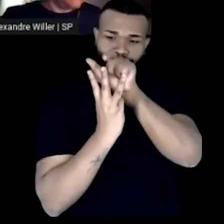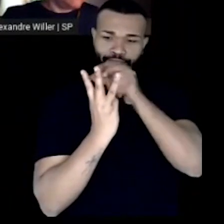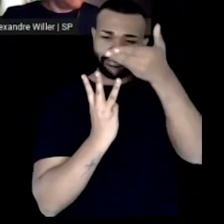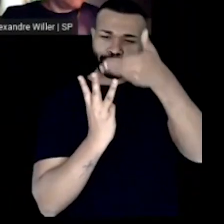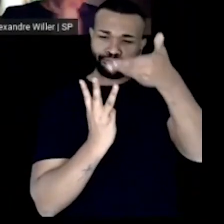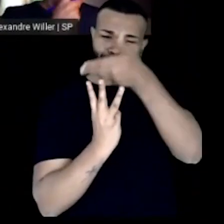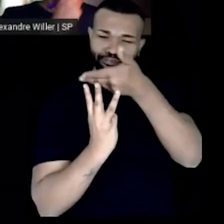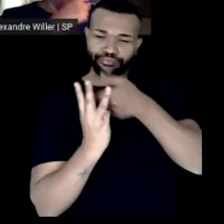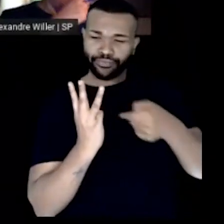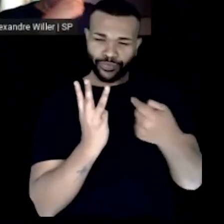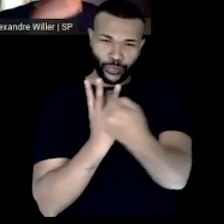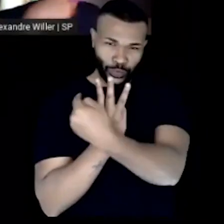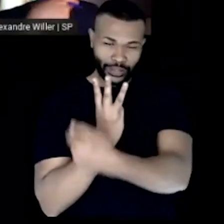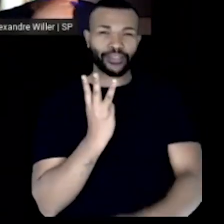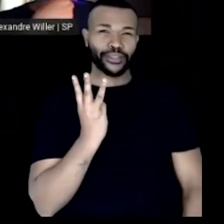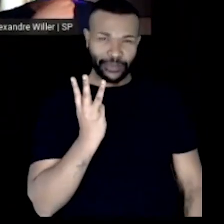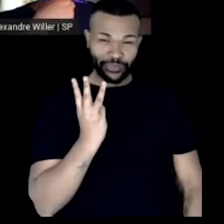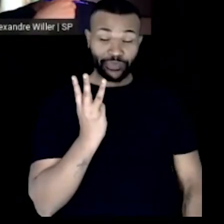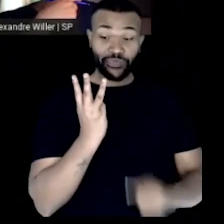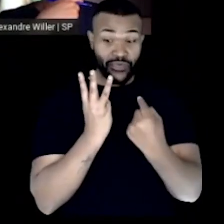personagens que estão interagindo entre si,